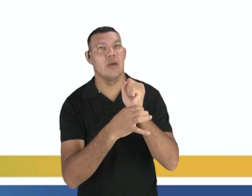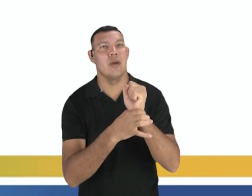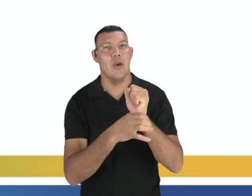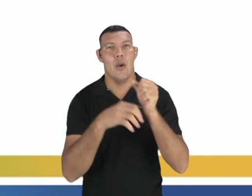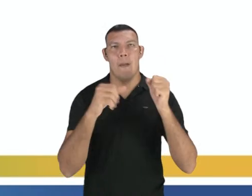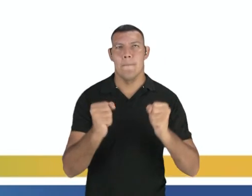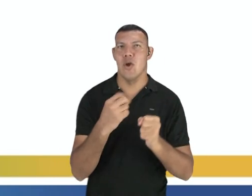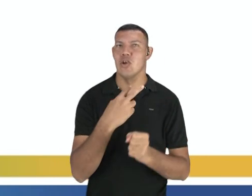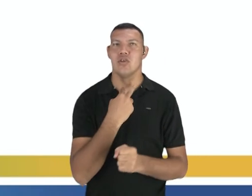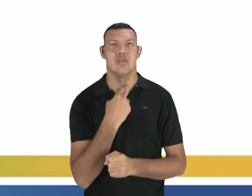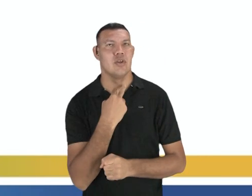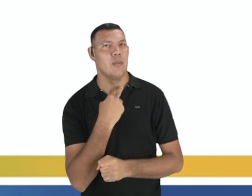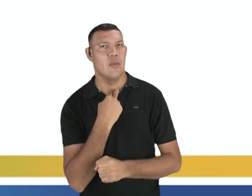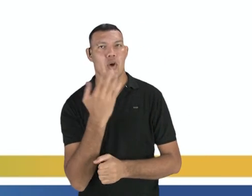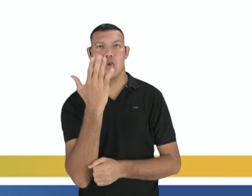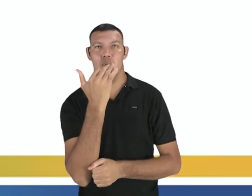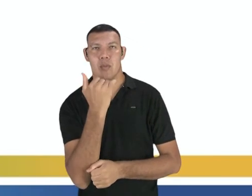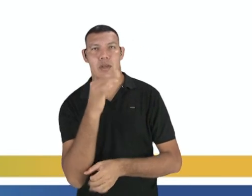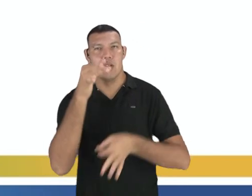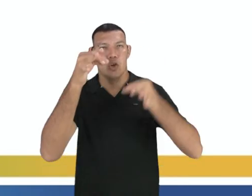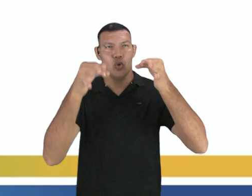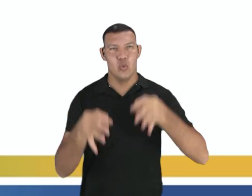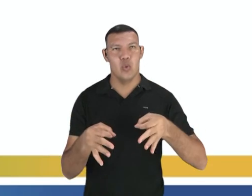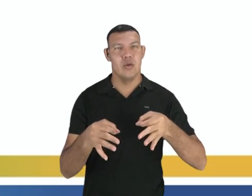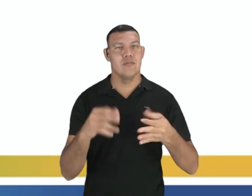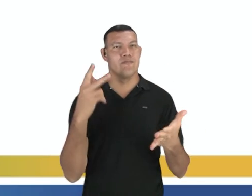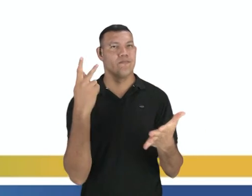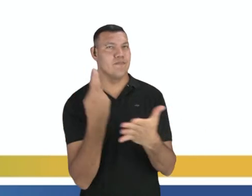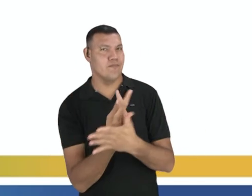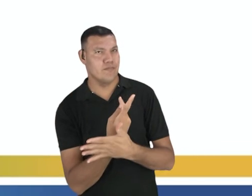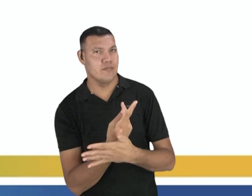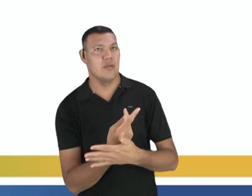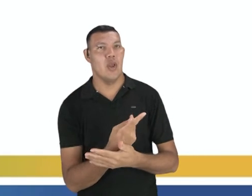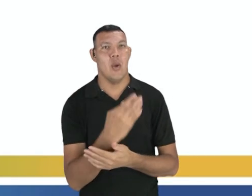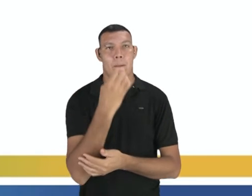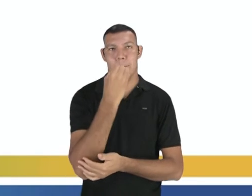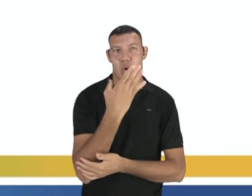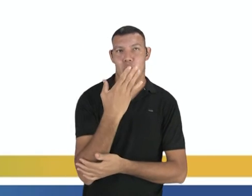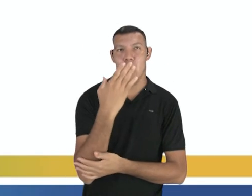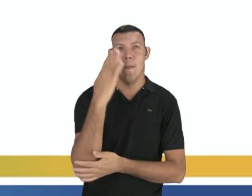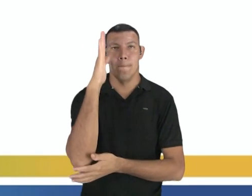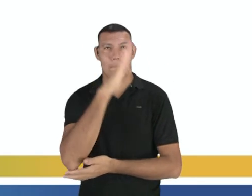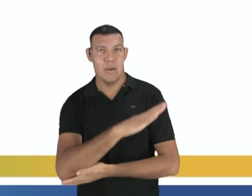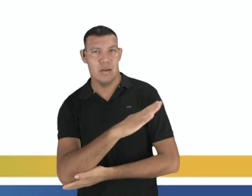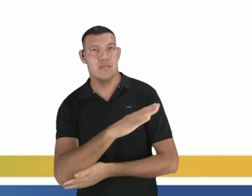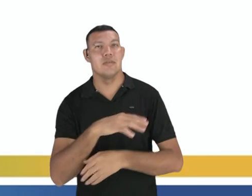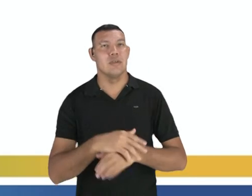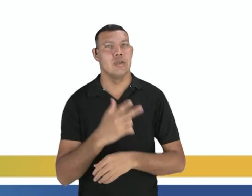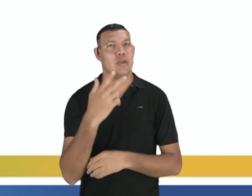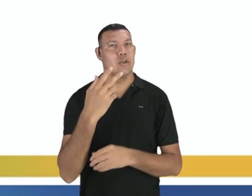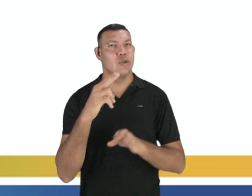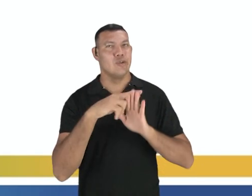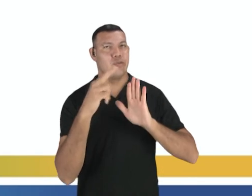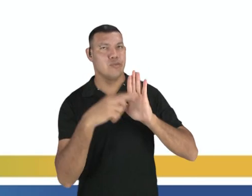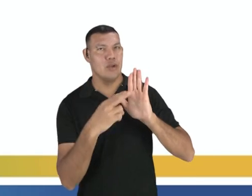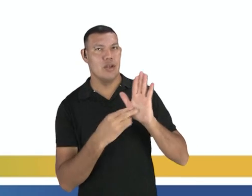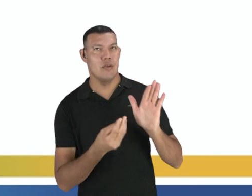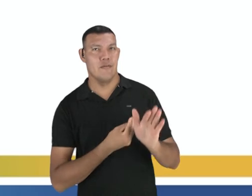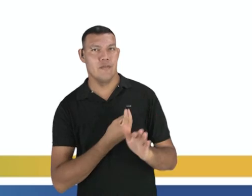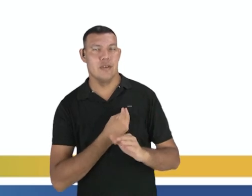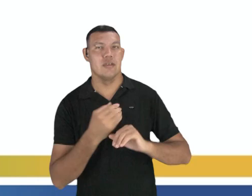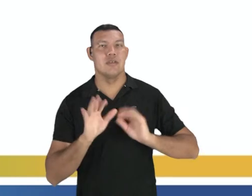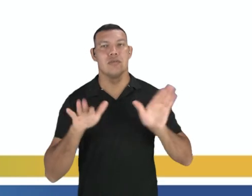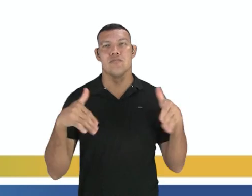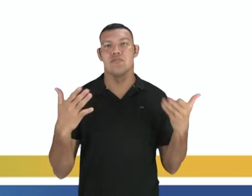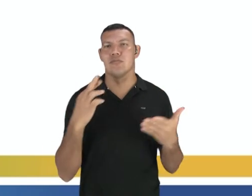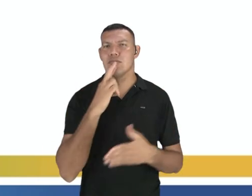injusto, o bem e o mal, entre outras normas de vida que vão direcionar o seu modo de pensar e tomar decisões. Então, qual será a